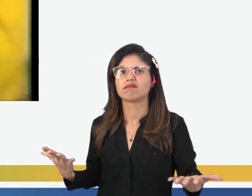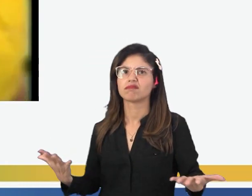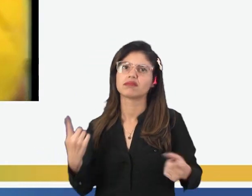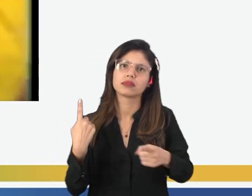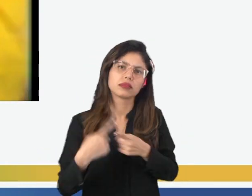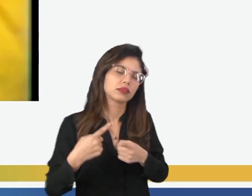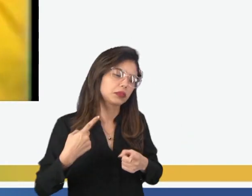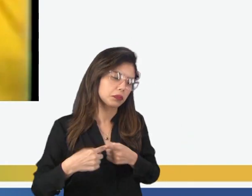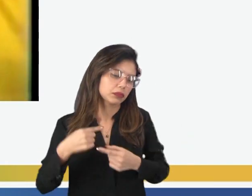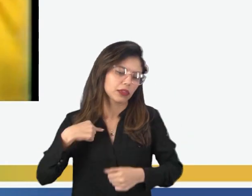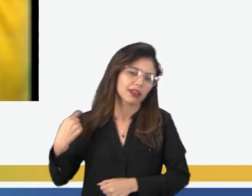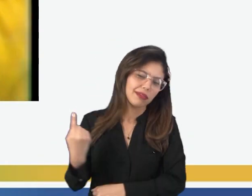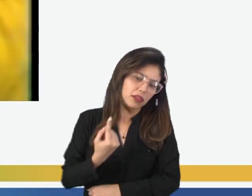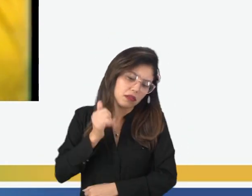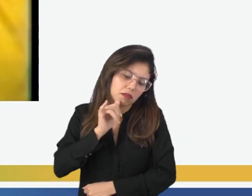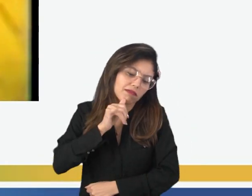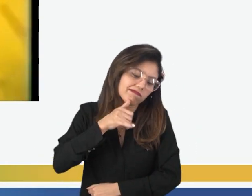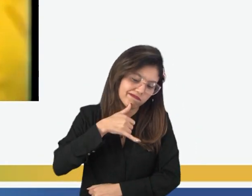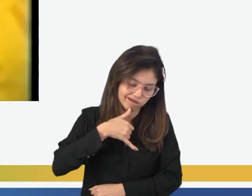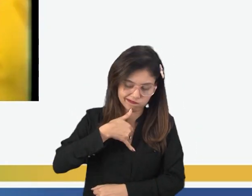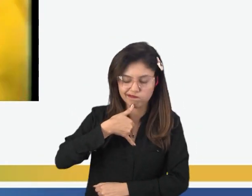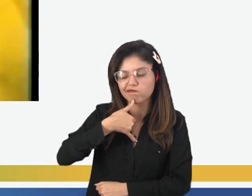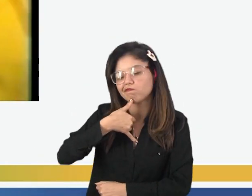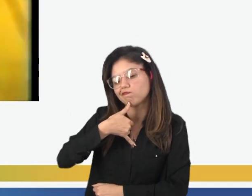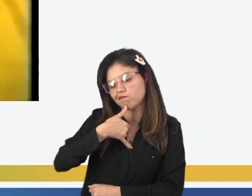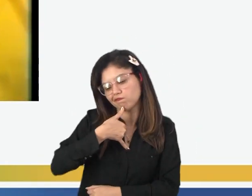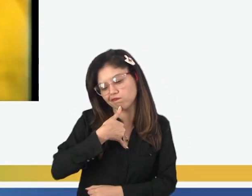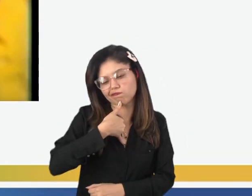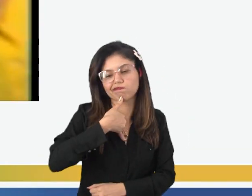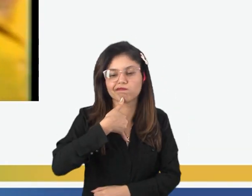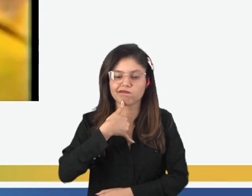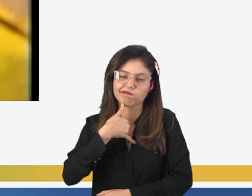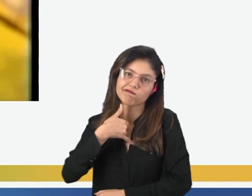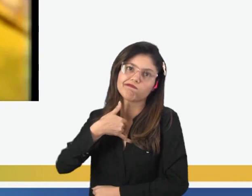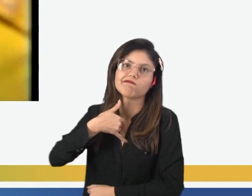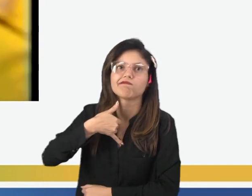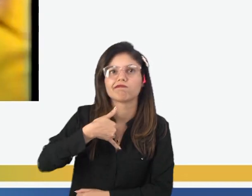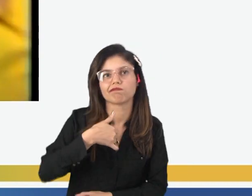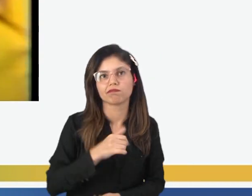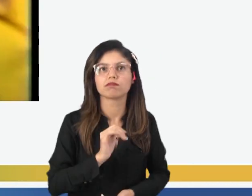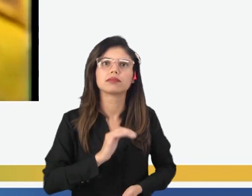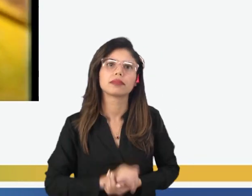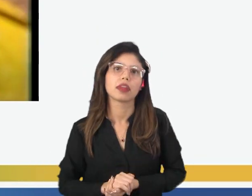Ai, porque tudo é tão triste.